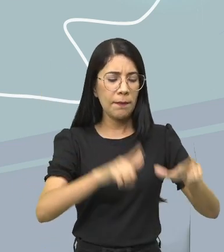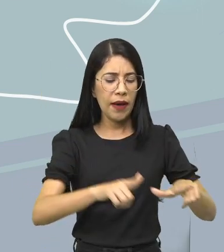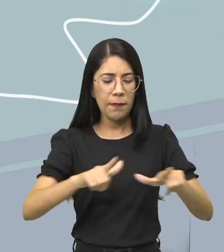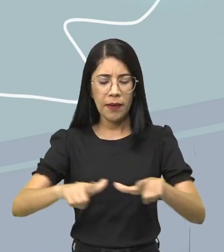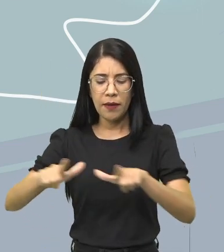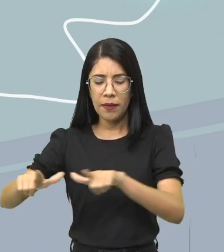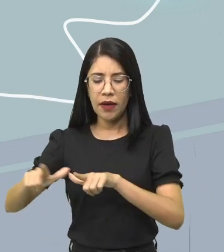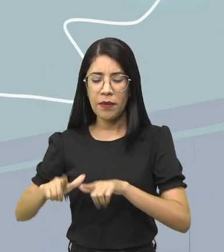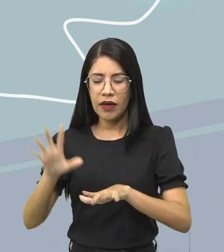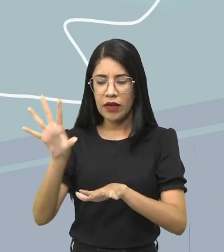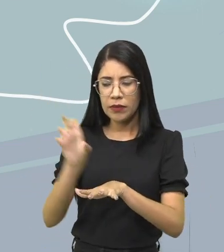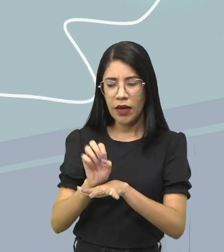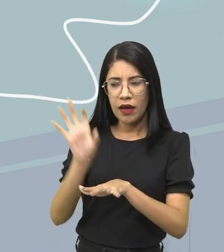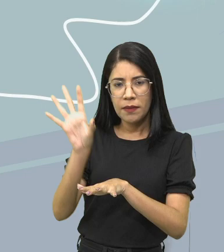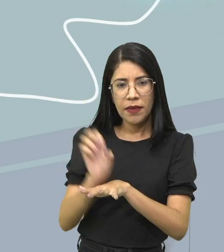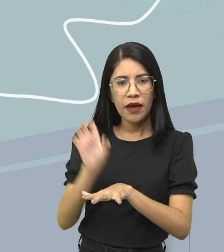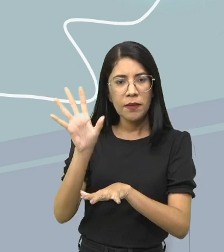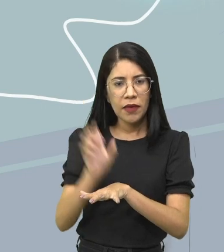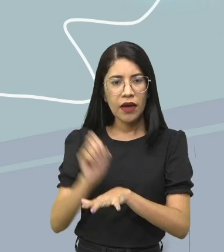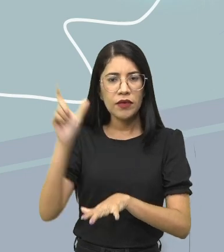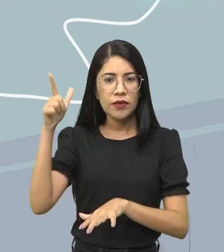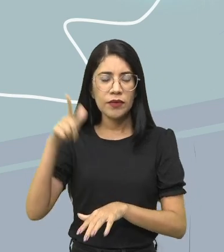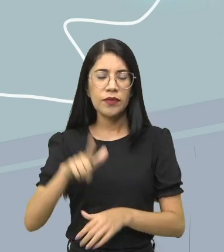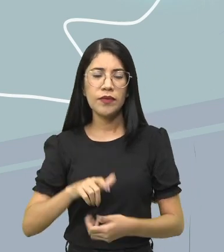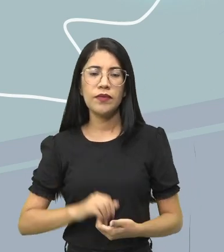que captam a energia do Sol.